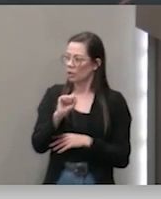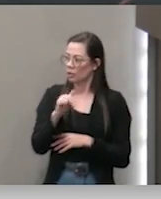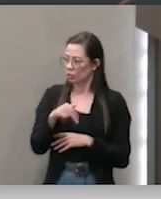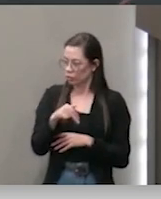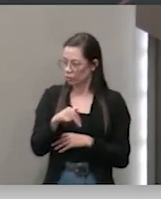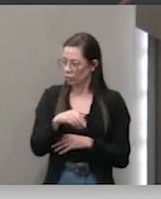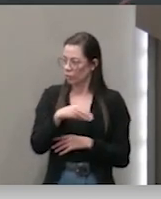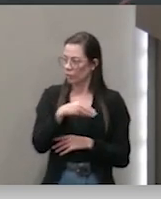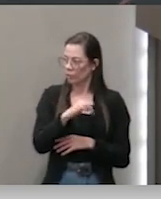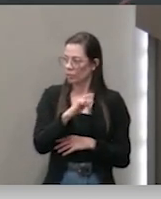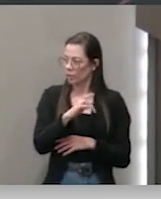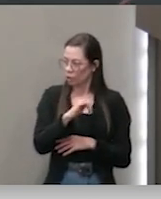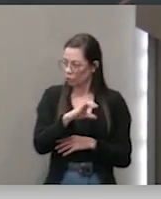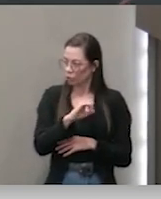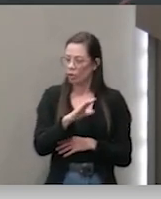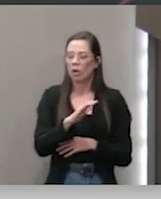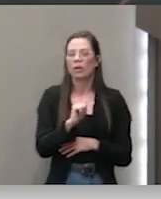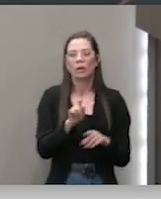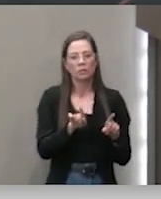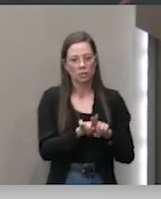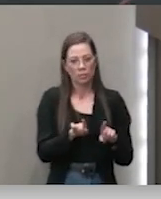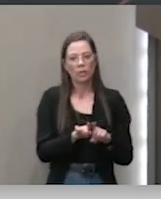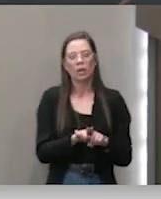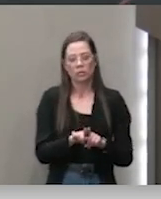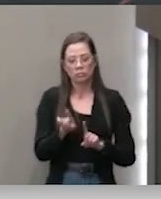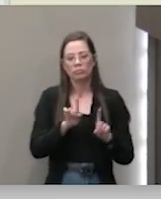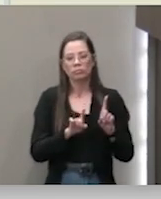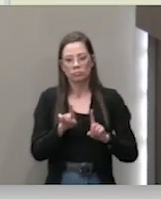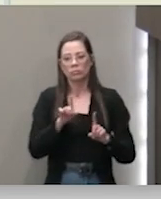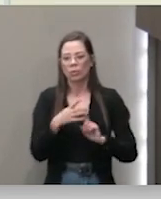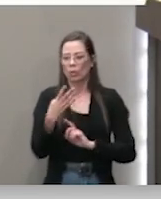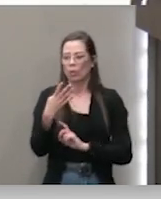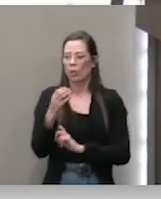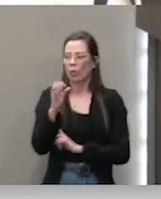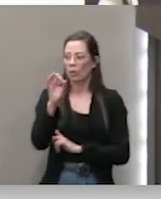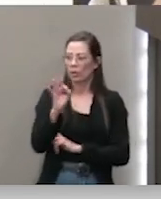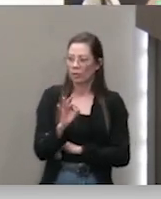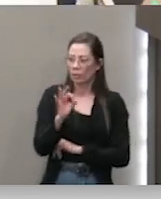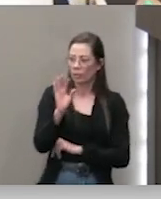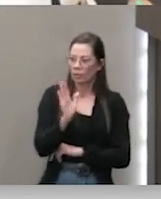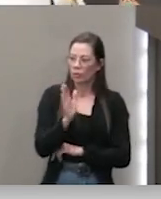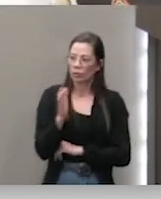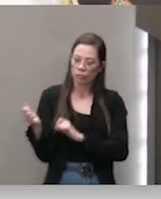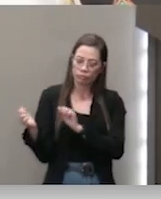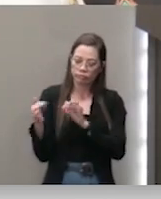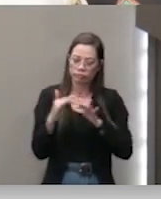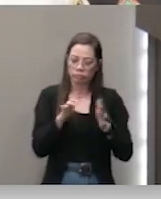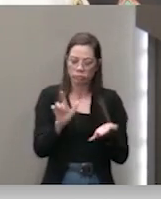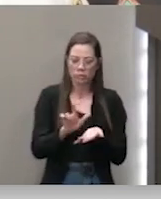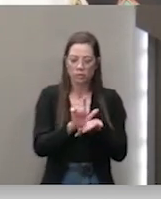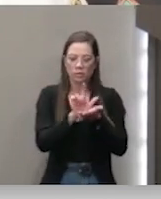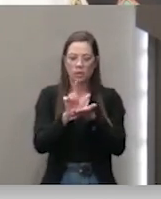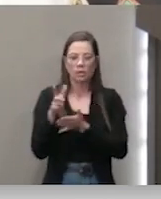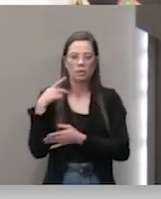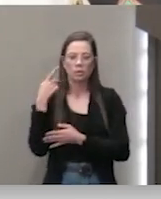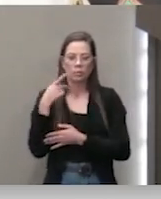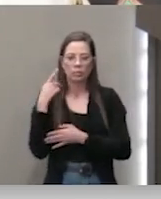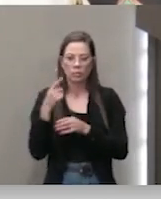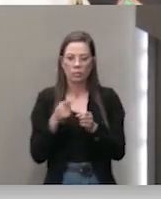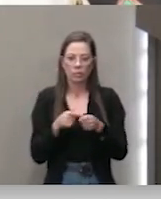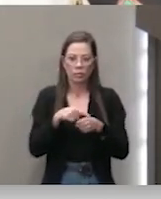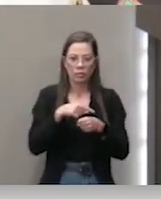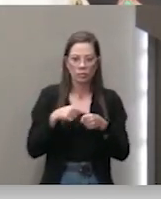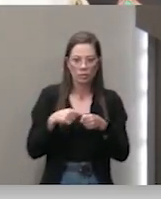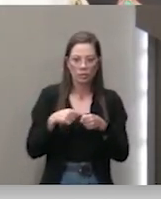Mandioca também, né, Mandioca, lá da Ípica aí, ó. Então, 40% aí quase aí veio das lideranças políticas da nossa cidade. Isso é